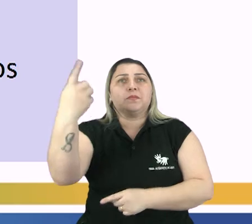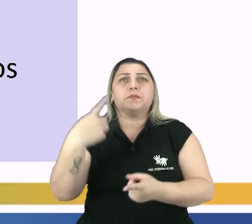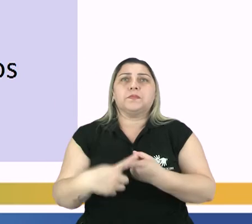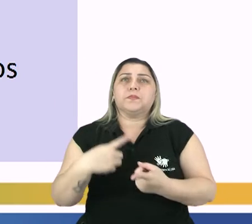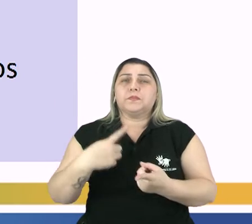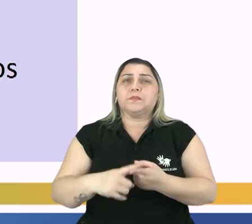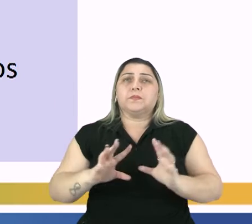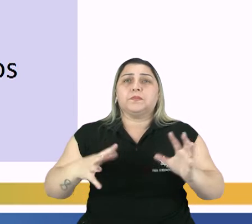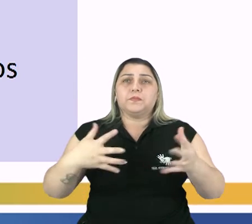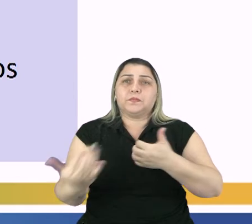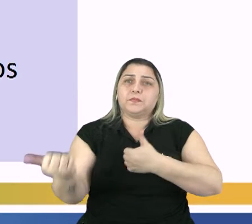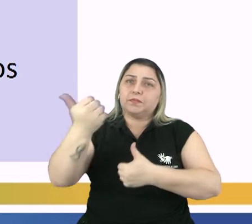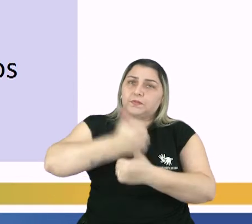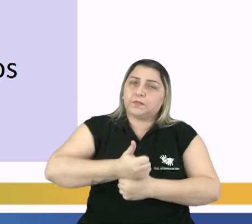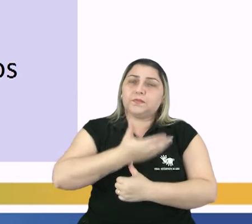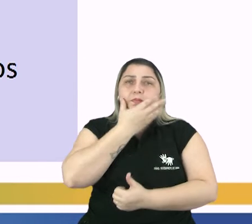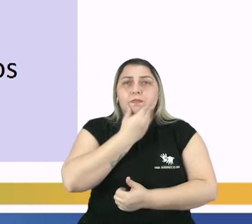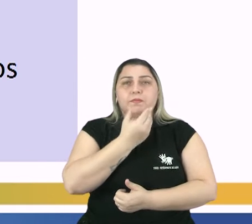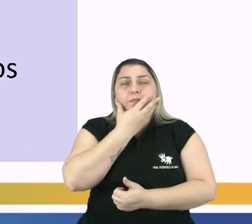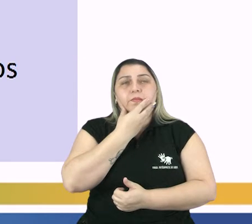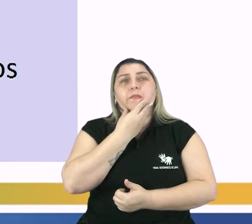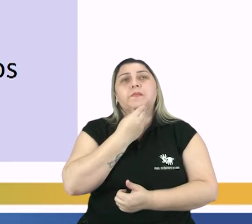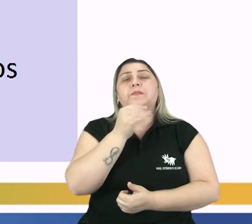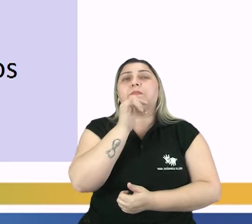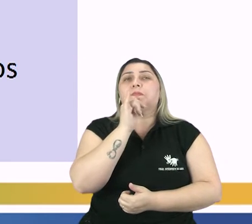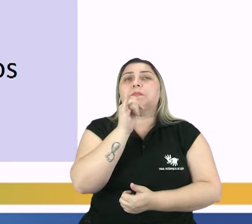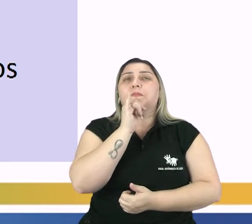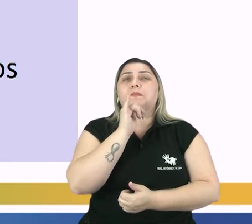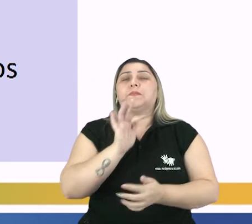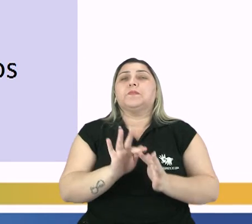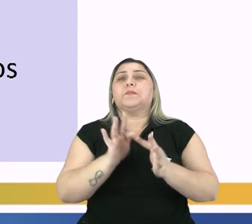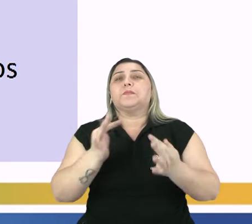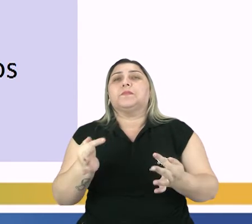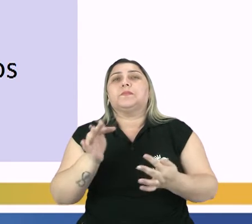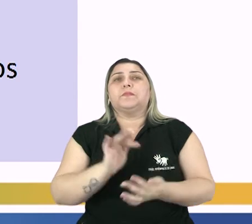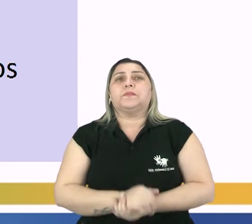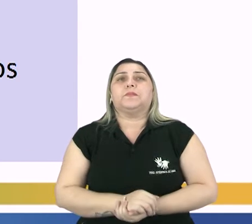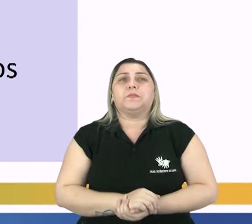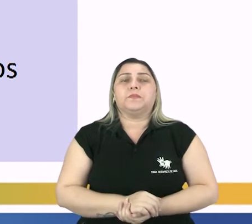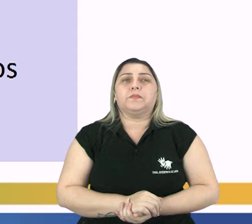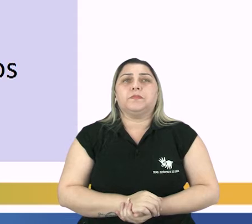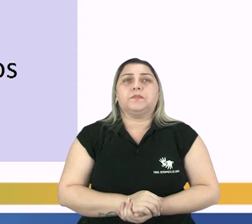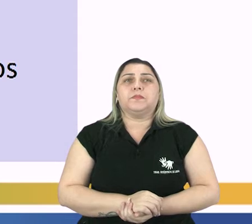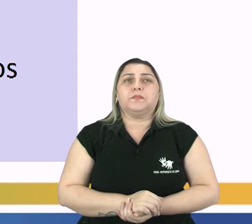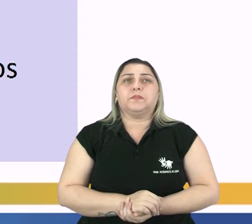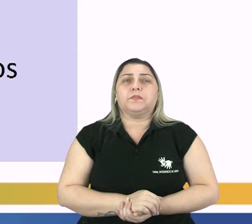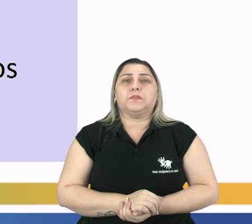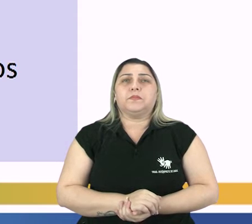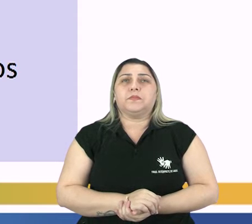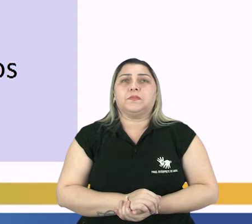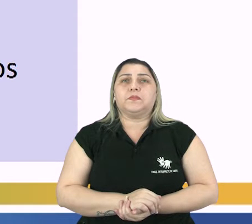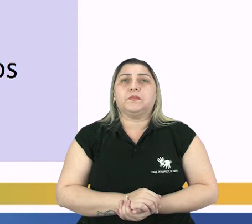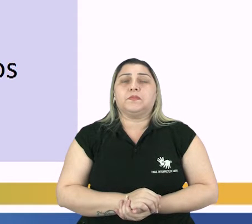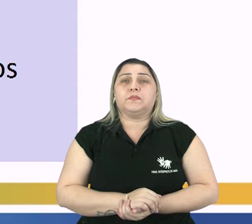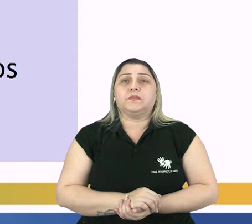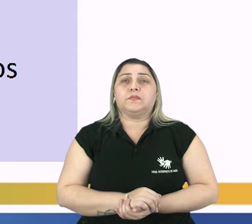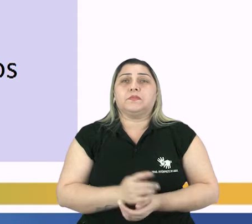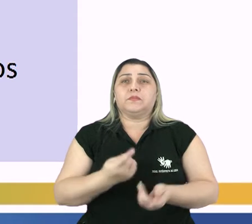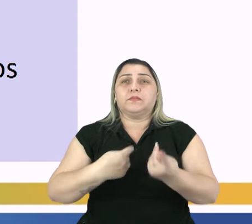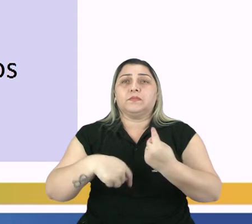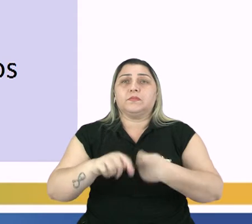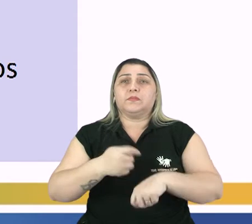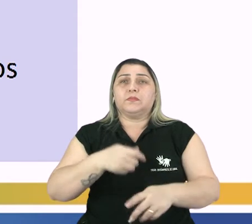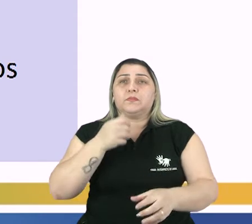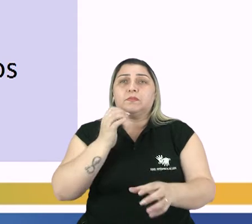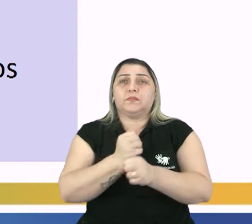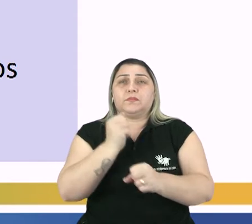a máquina vem substituindo o homem. Quer ver um exemplo bem simples do nosso dia a dia? Cobradores de ônibus. Antigamente